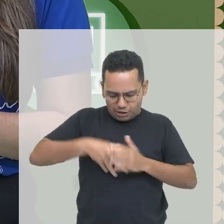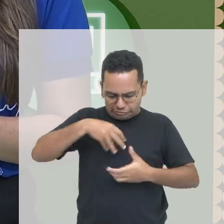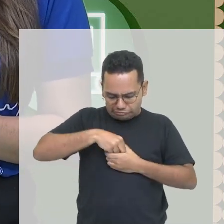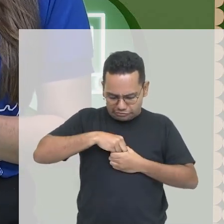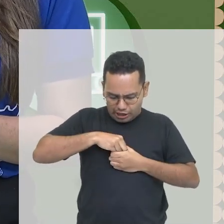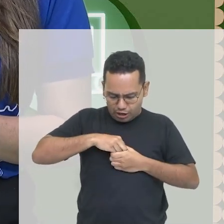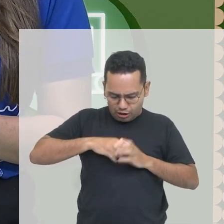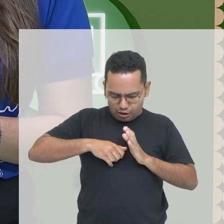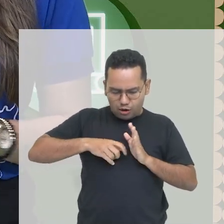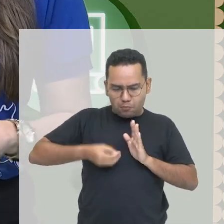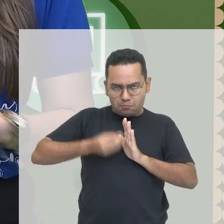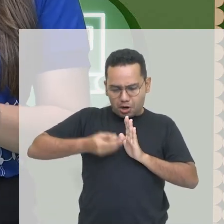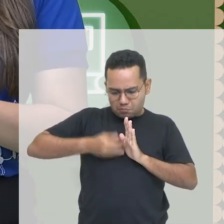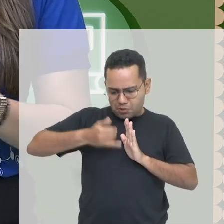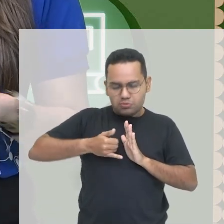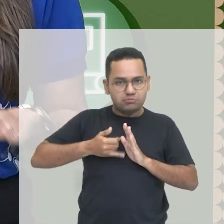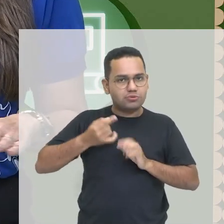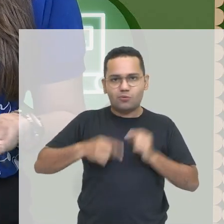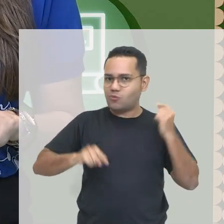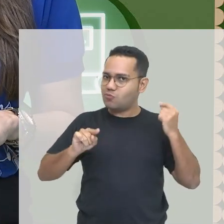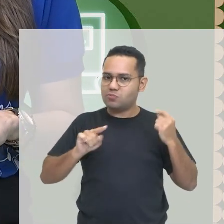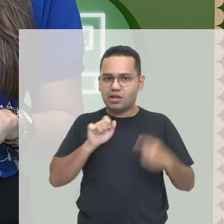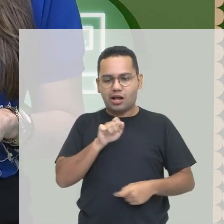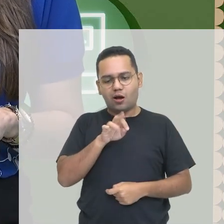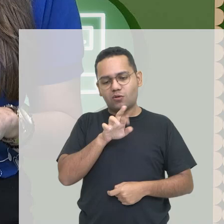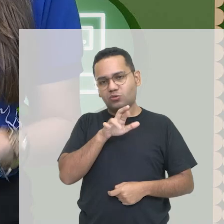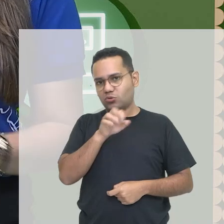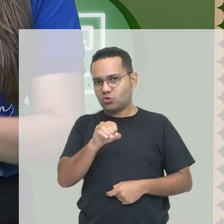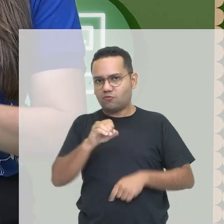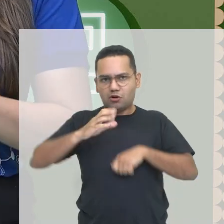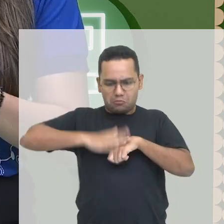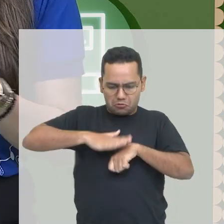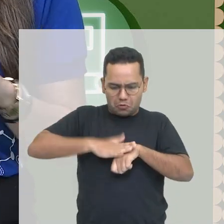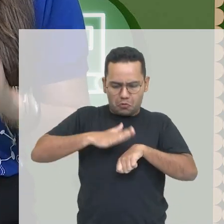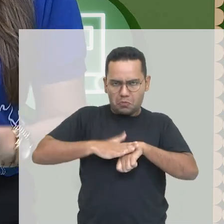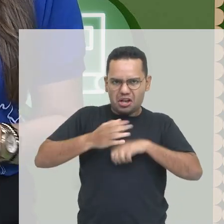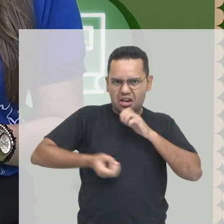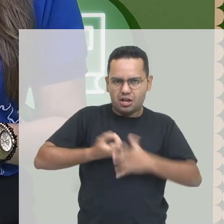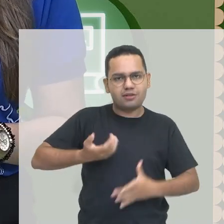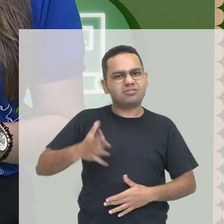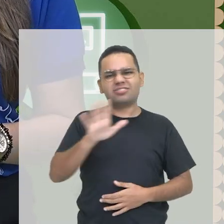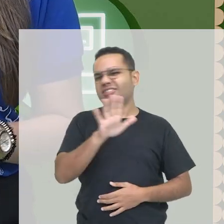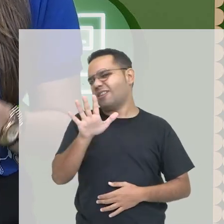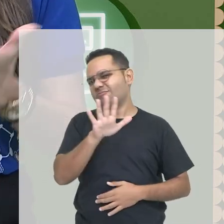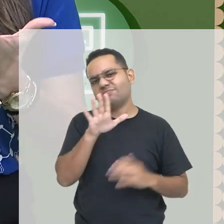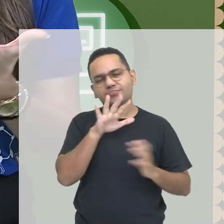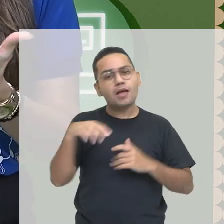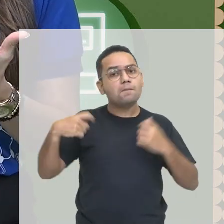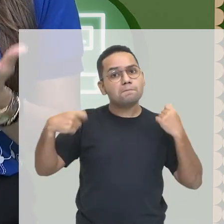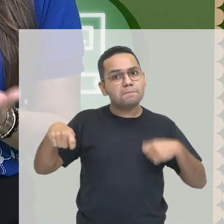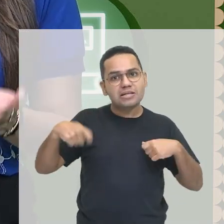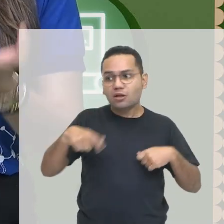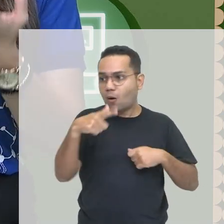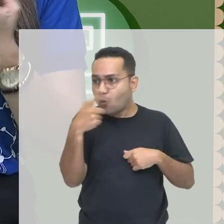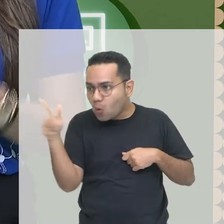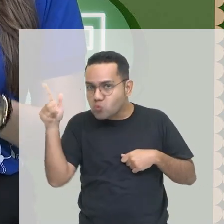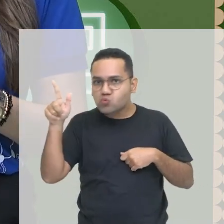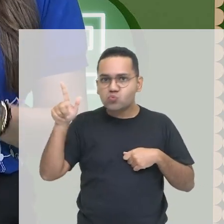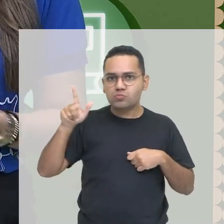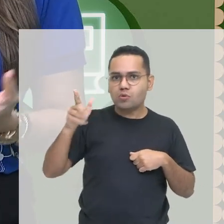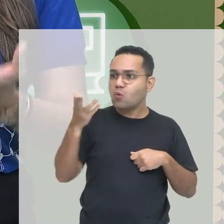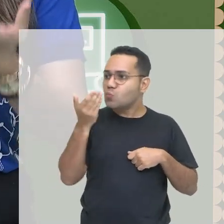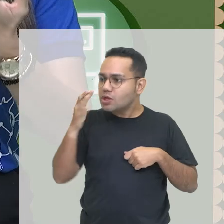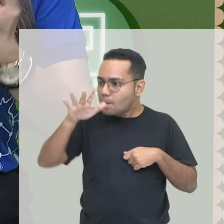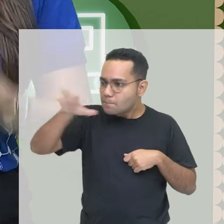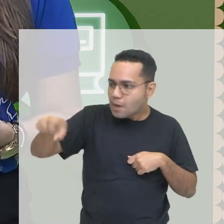de heterotrófico. A gente não produz a nossa energia, a gente não produz o nosso alimento, a gente precisa